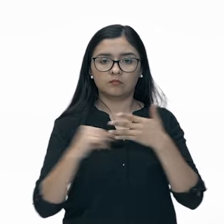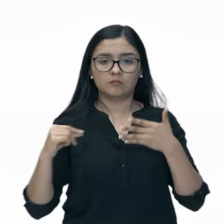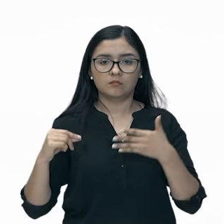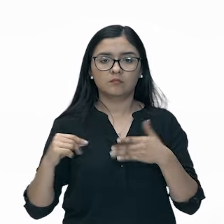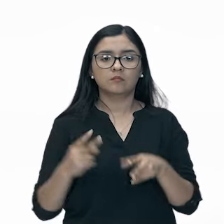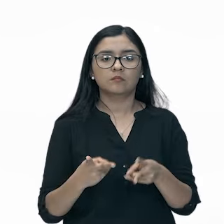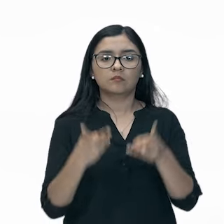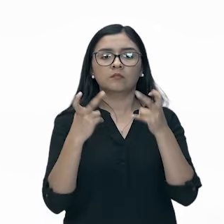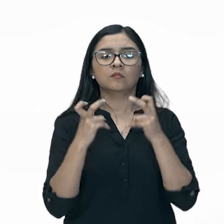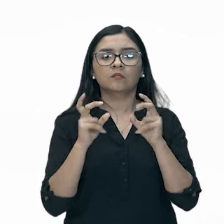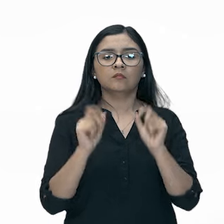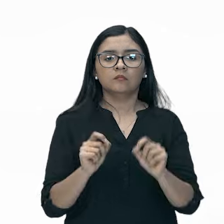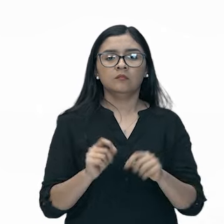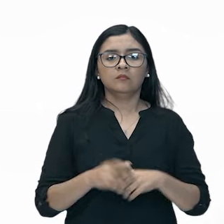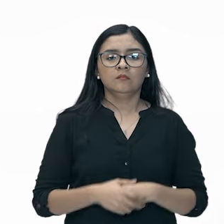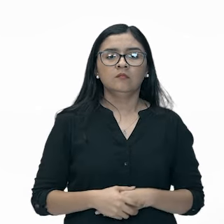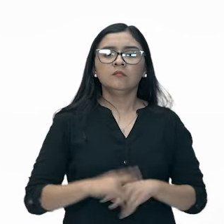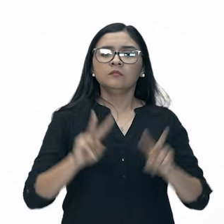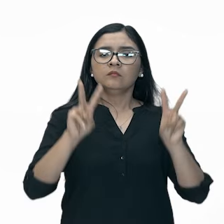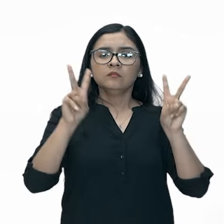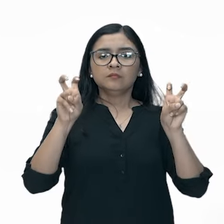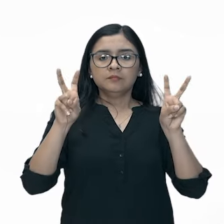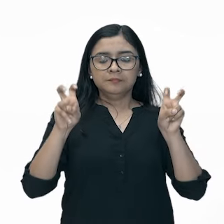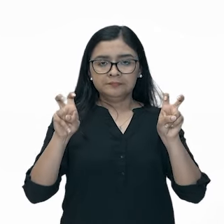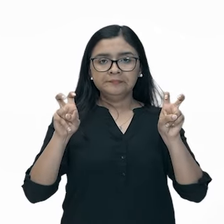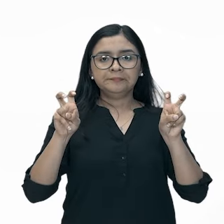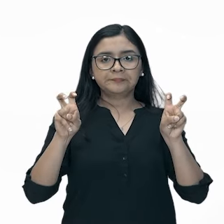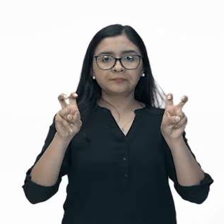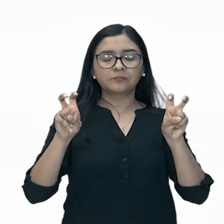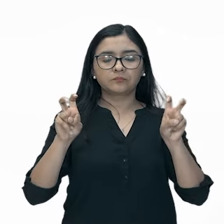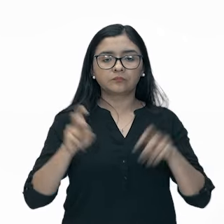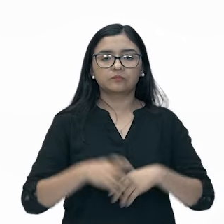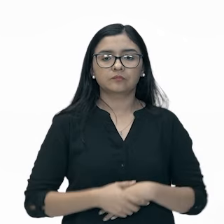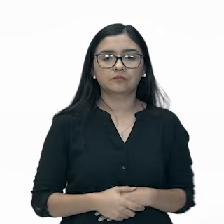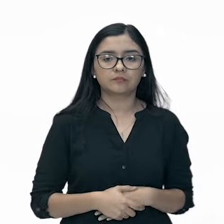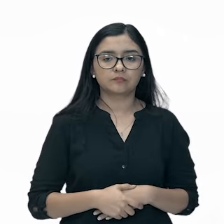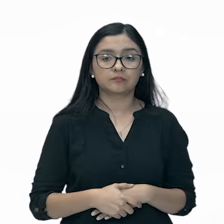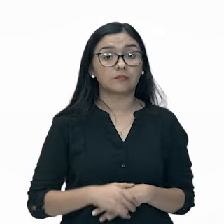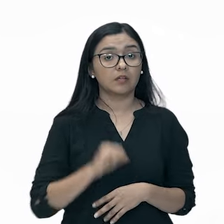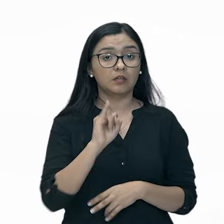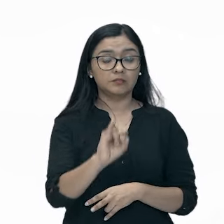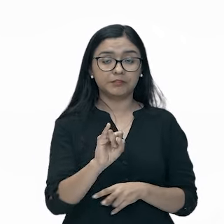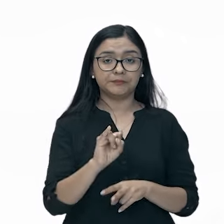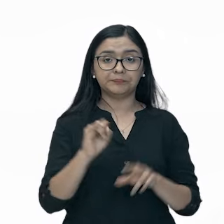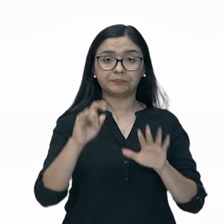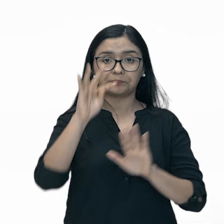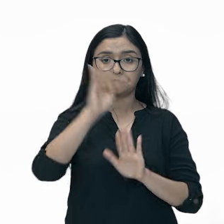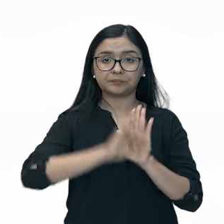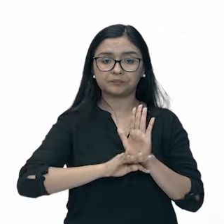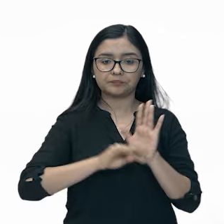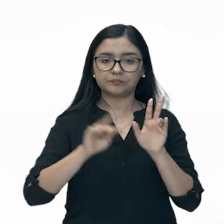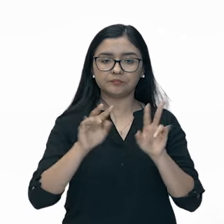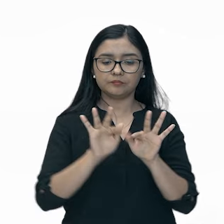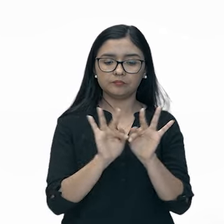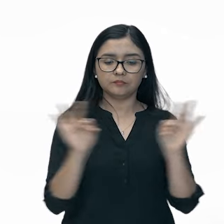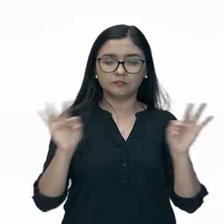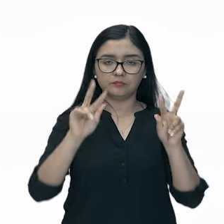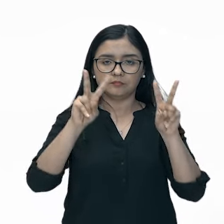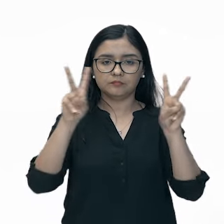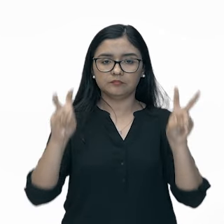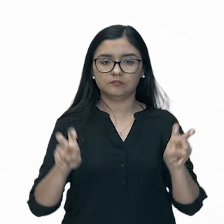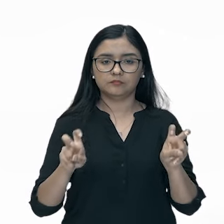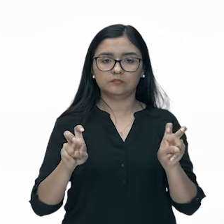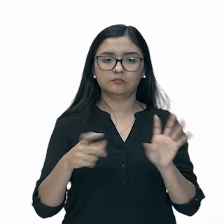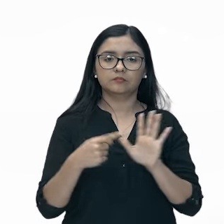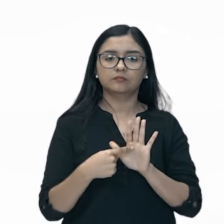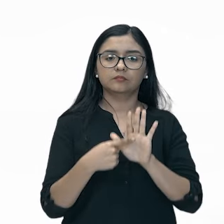a citação está entre aspas ok e se está entre aspas e eu estou indicando que o texto